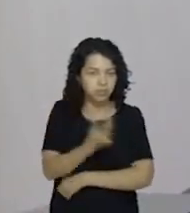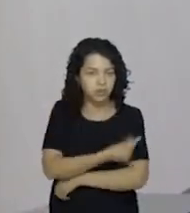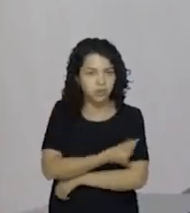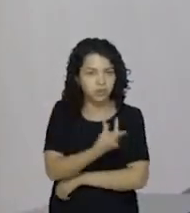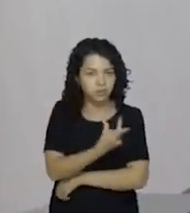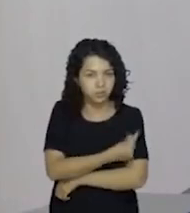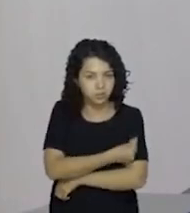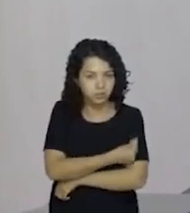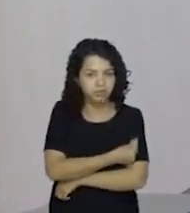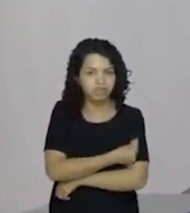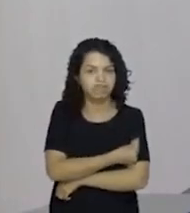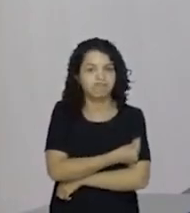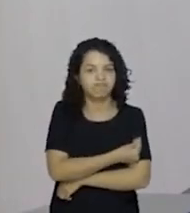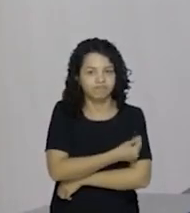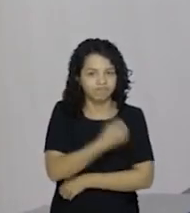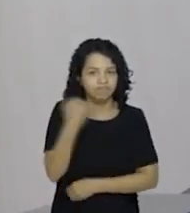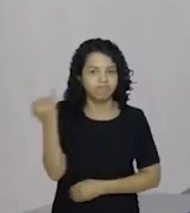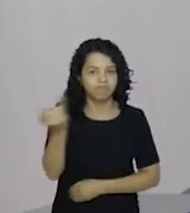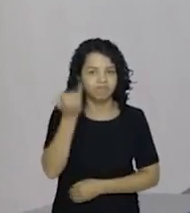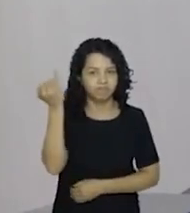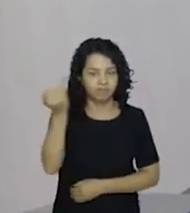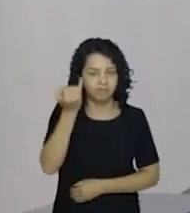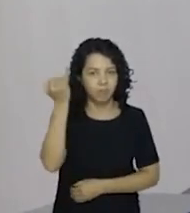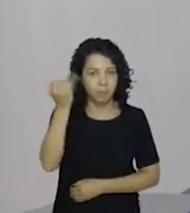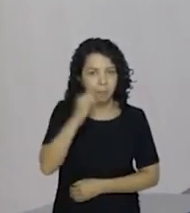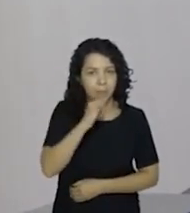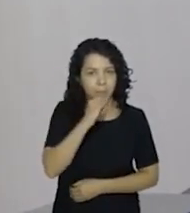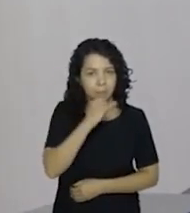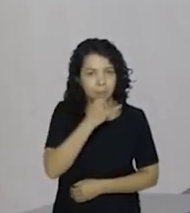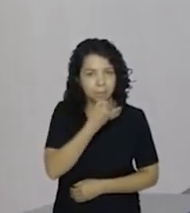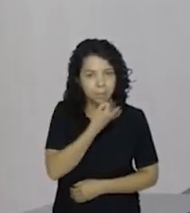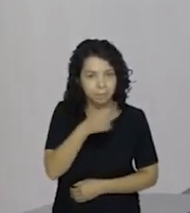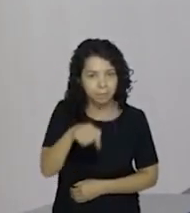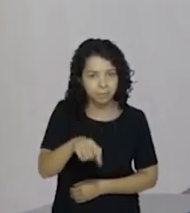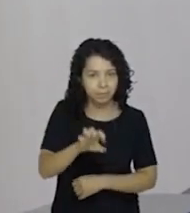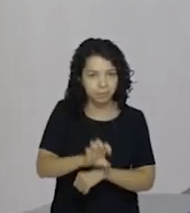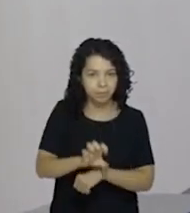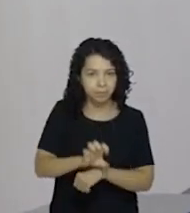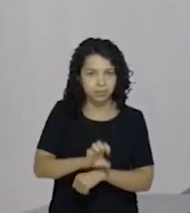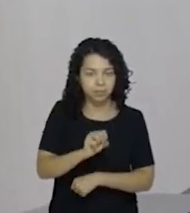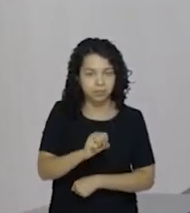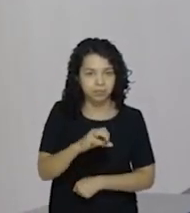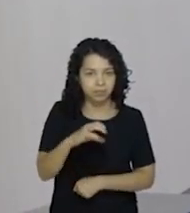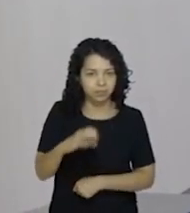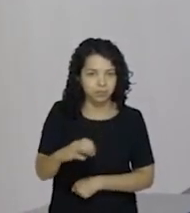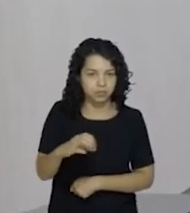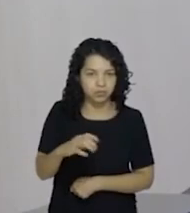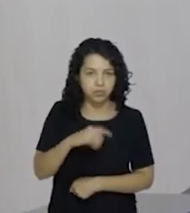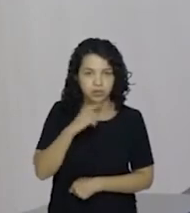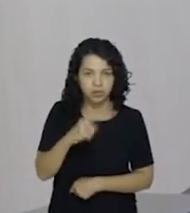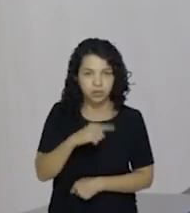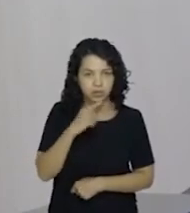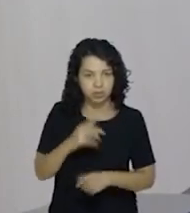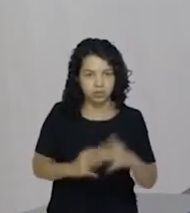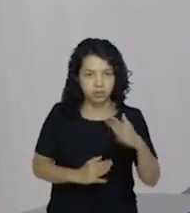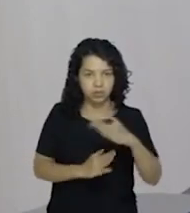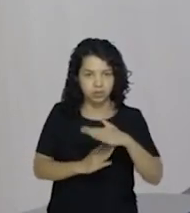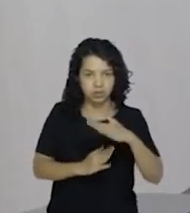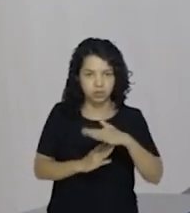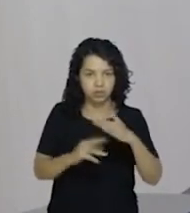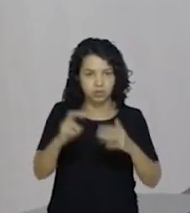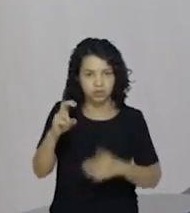fundamental lamentavelmente nós Santa Catarina não atingiu sequer